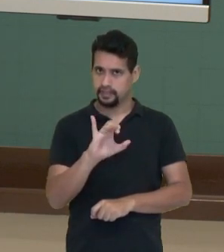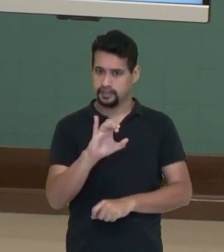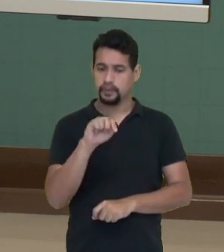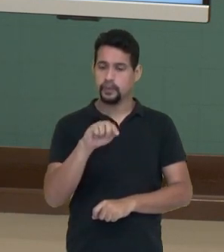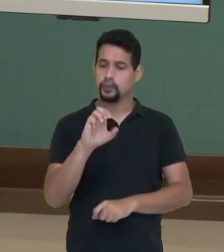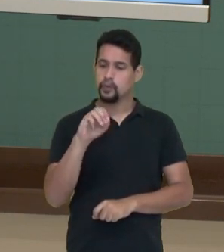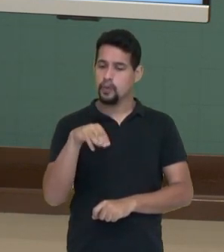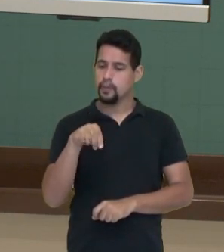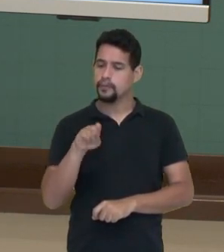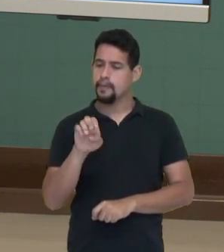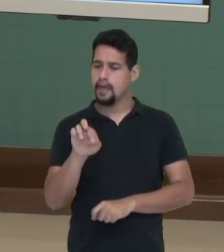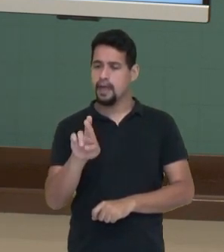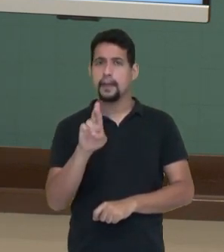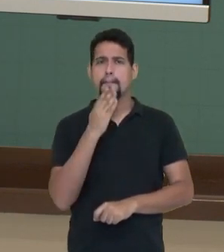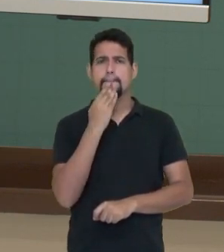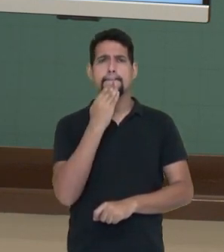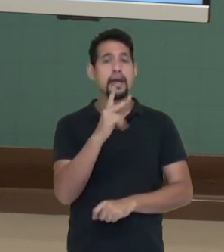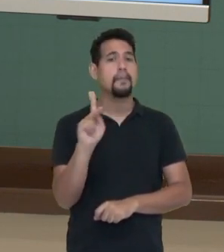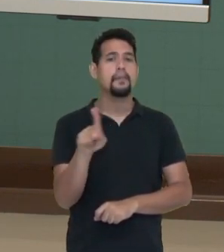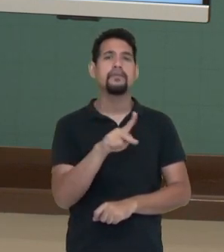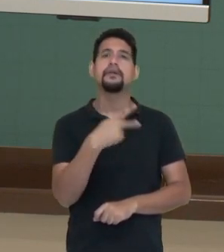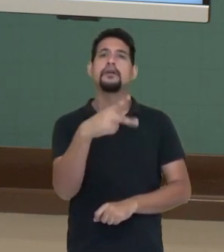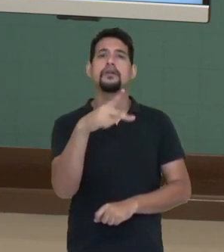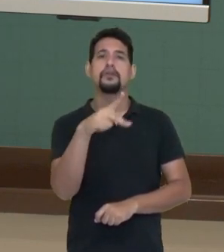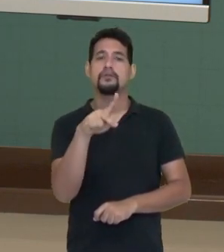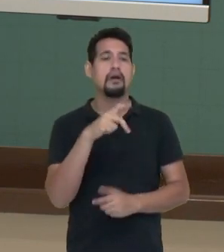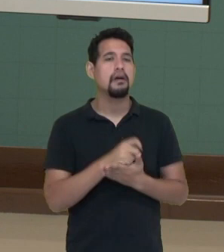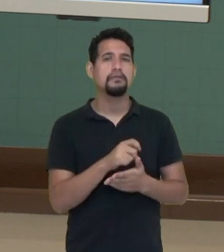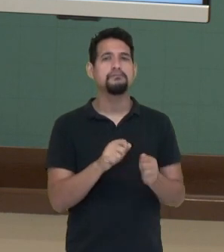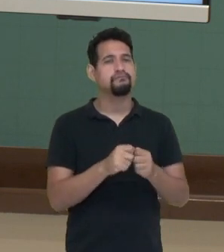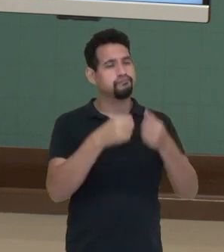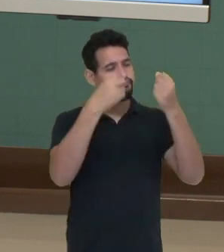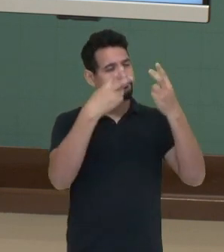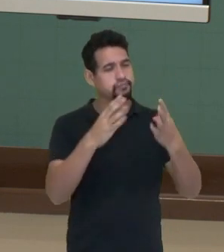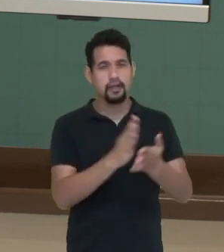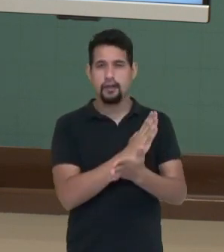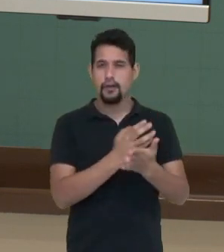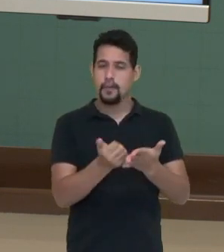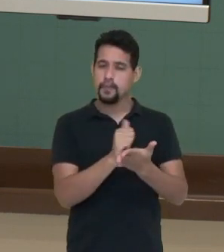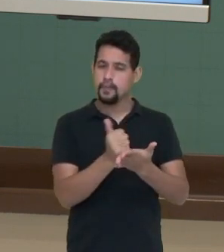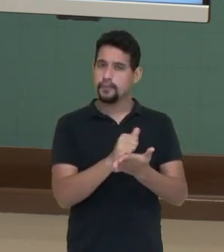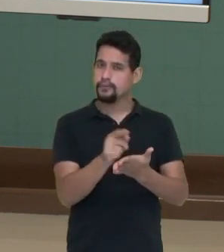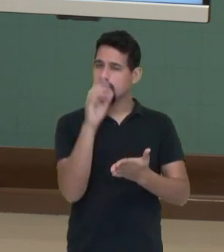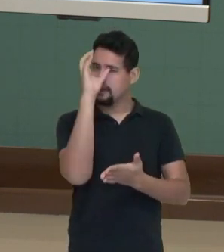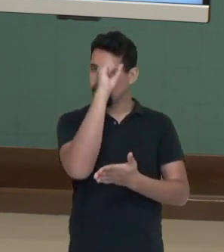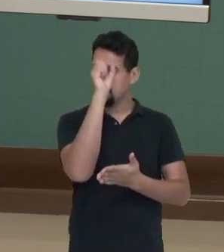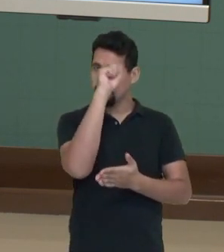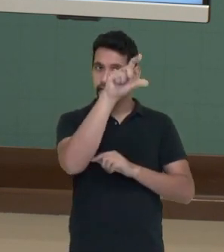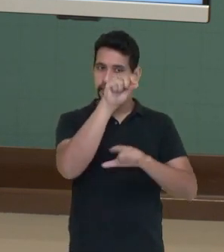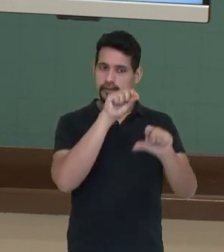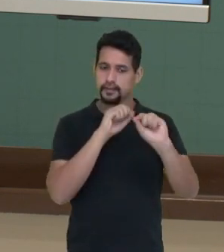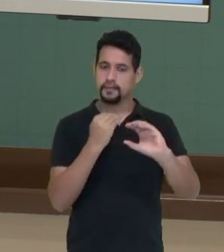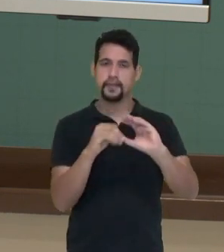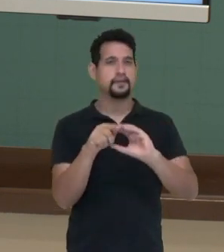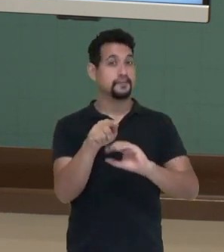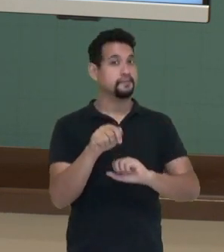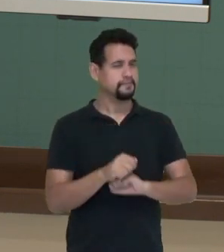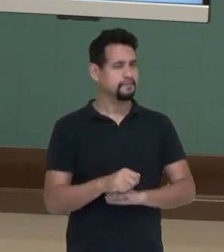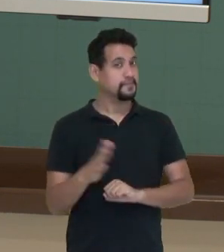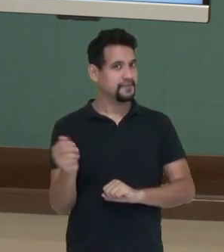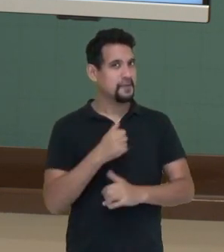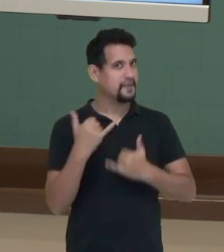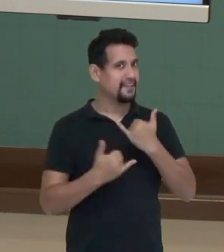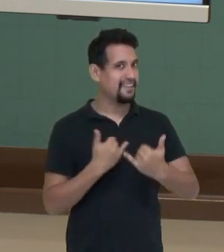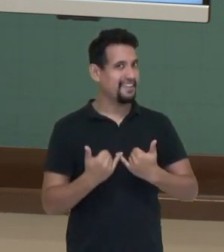www.matific.com.br, tá bom? E peça lá para sua professora direcionar alguns jogos que estejam relacionados com o que você está aprendendo na sala de aula. Então, bora lá